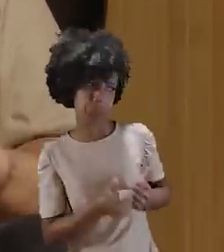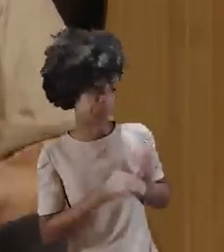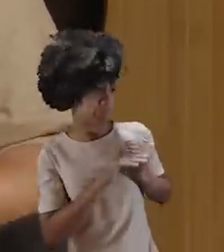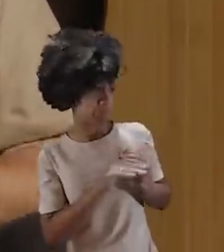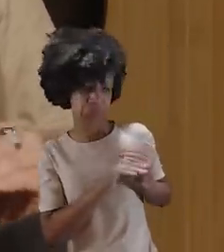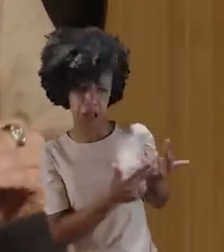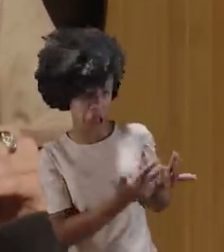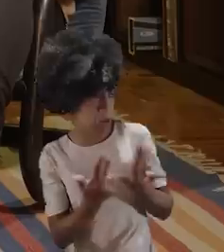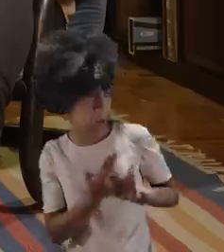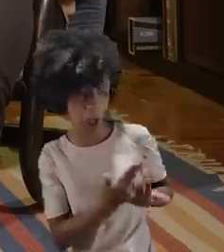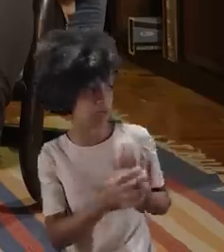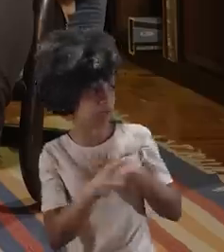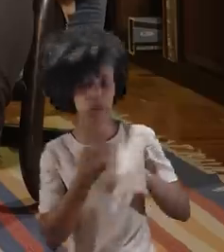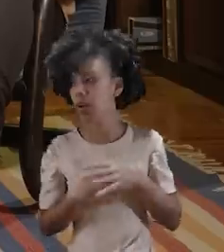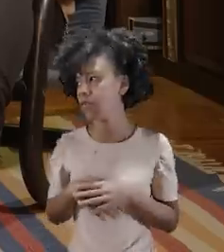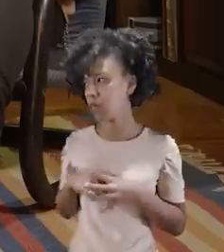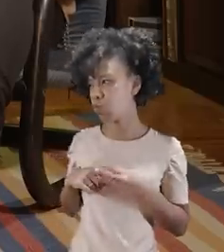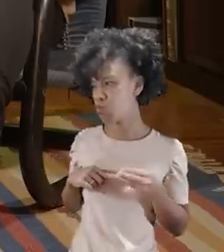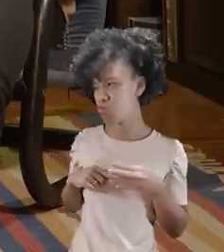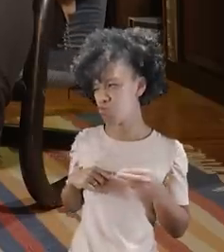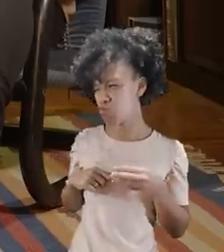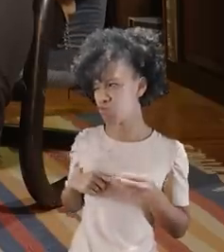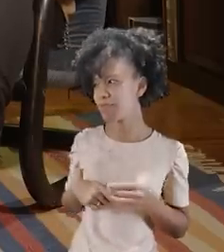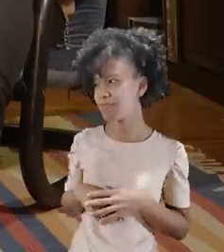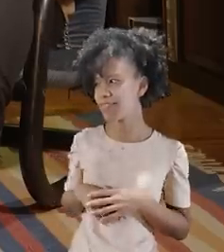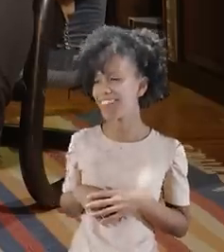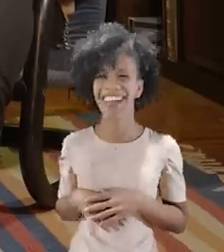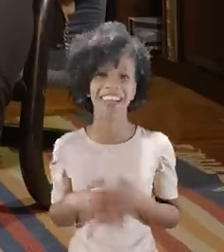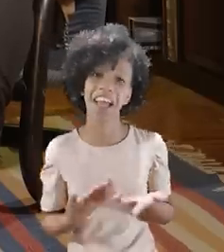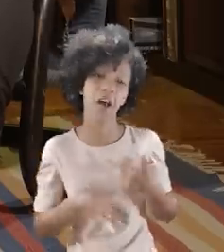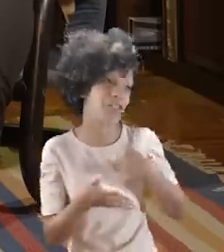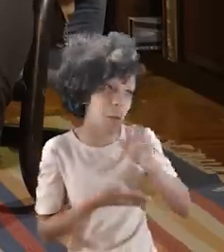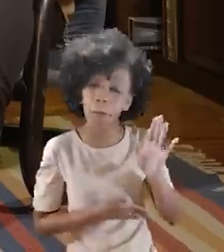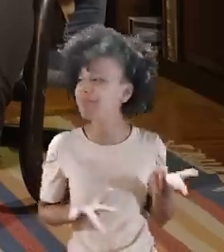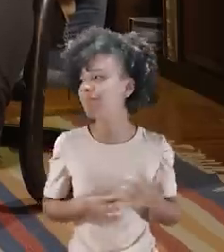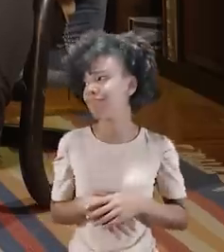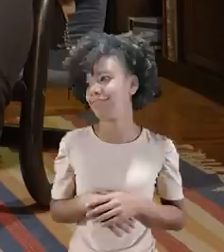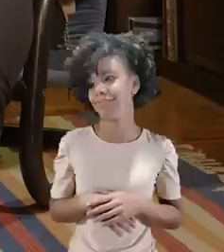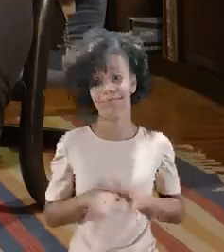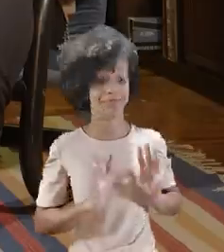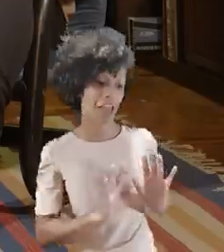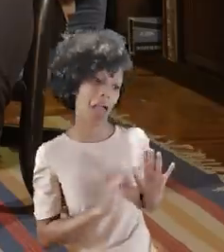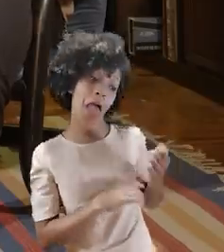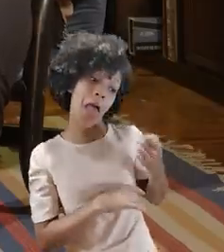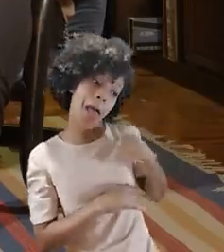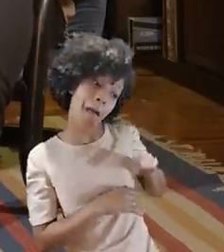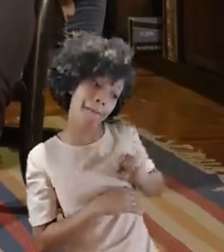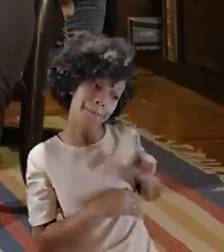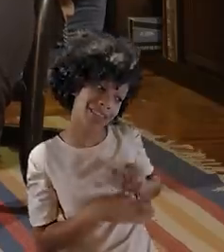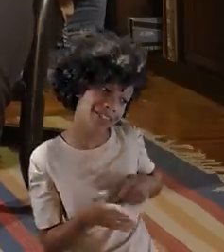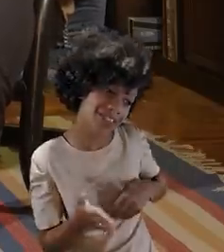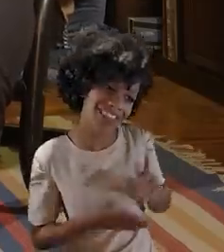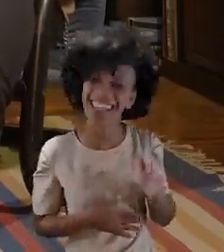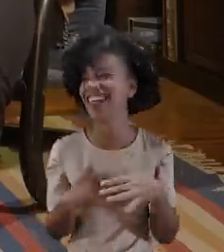tratei do mesmo jeito que tá todo mundo ligado em chupou vou falar a verdade então jeito que ele trata todo mundo falei que não precisava contar